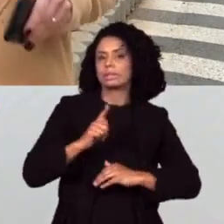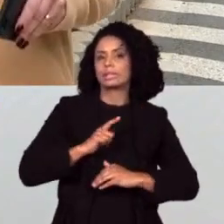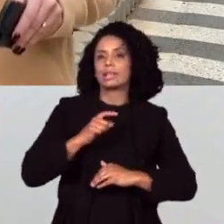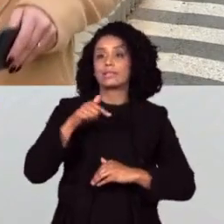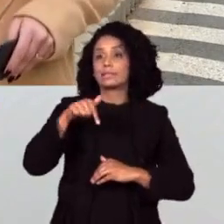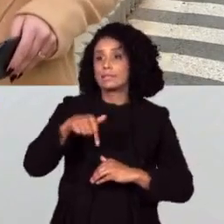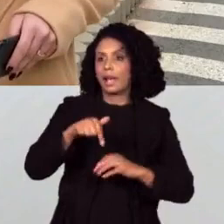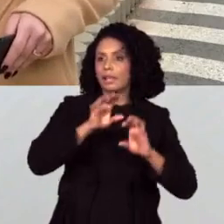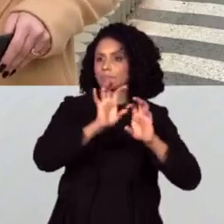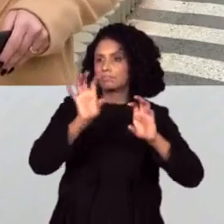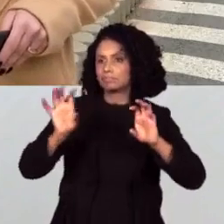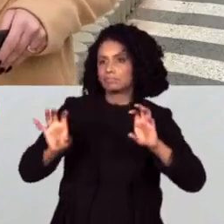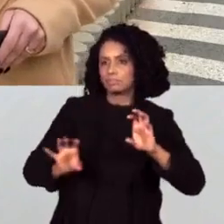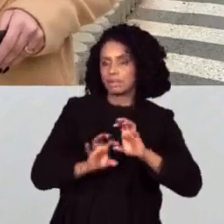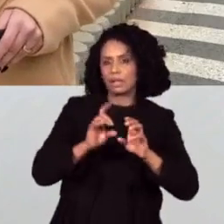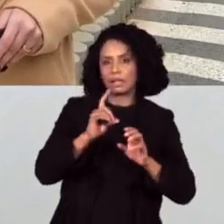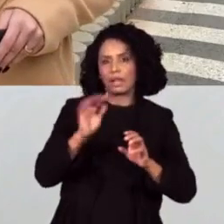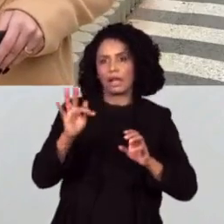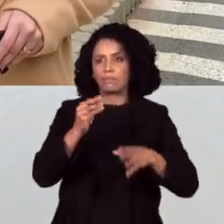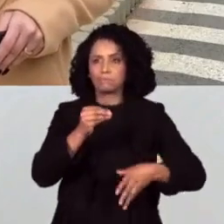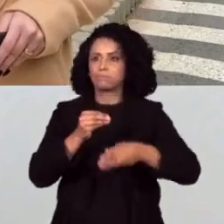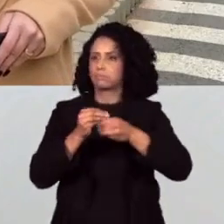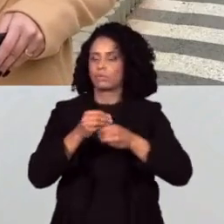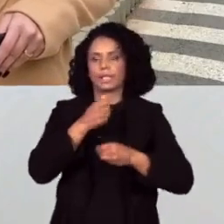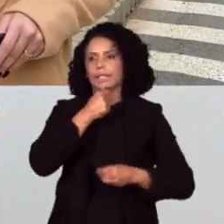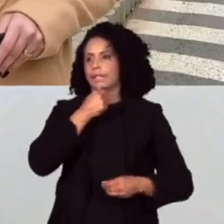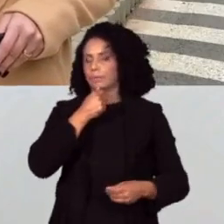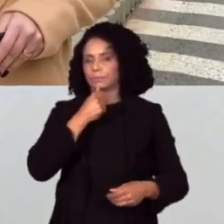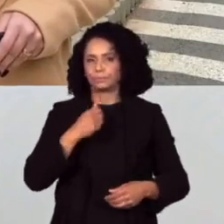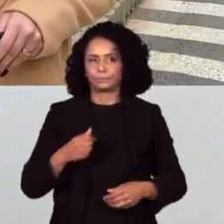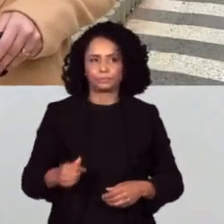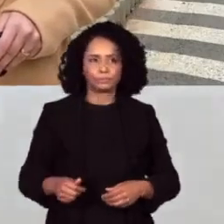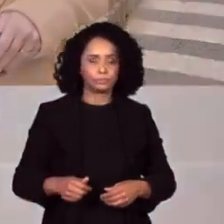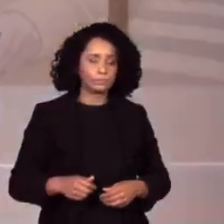estados e do Distrito Federal. Edu. Tá certo, Aline. Agora são 7.